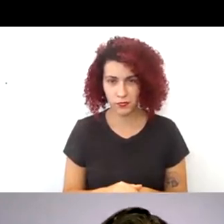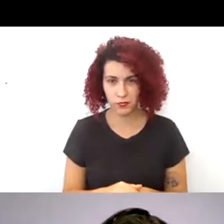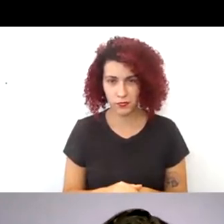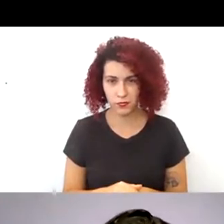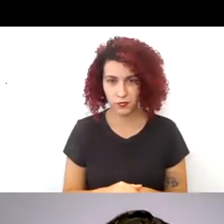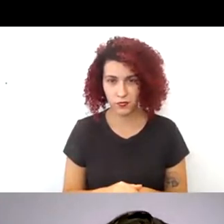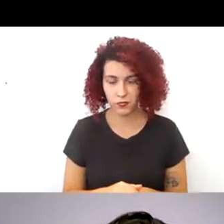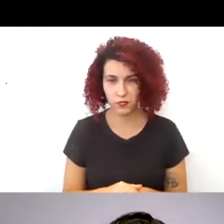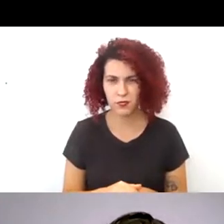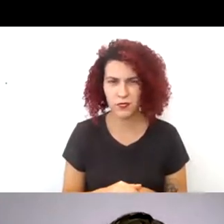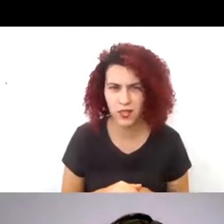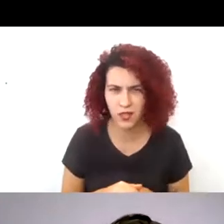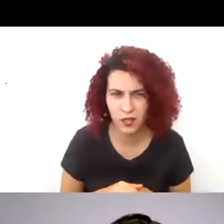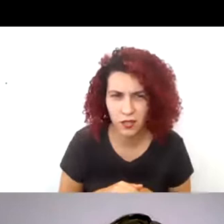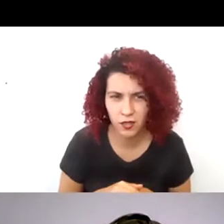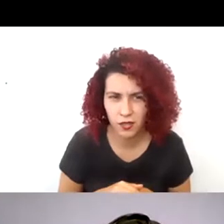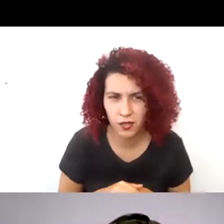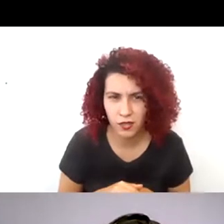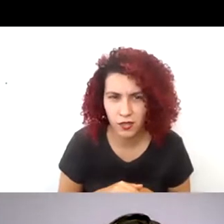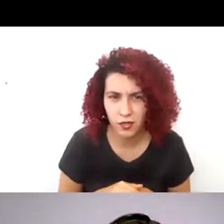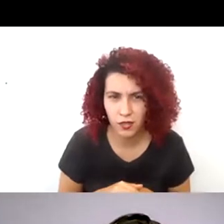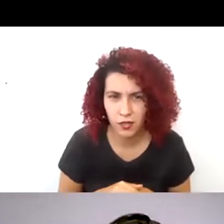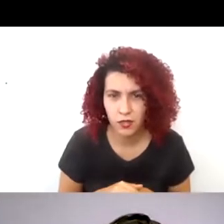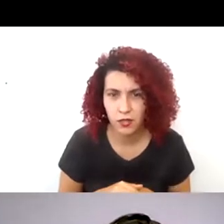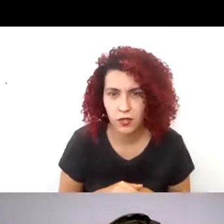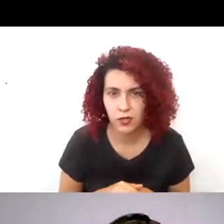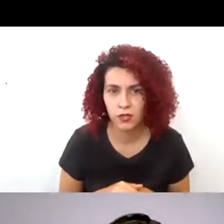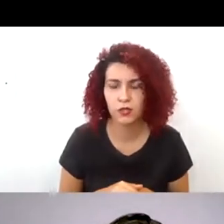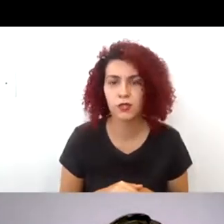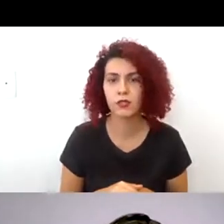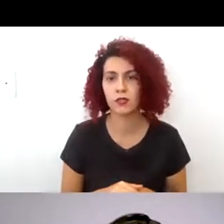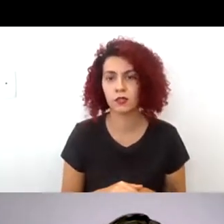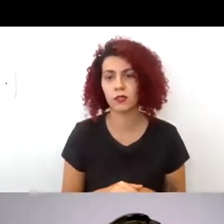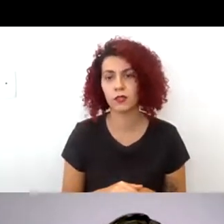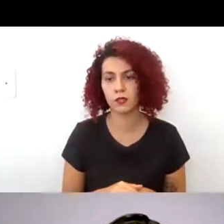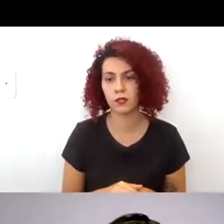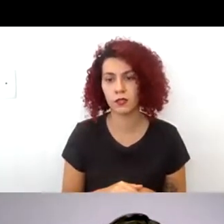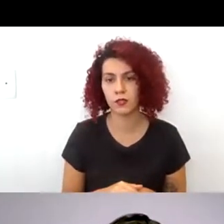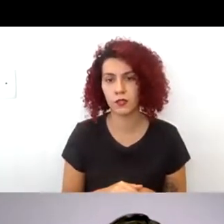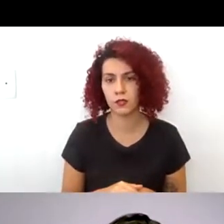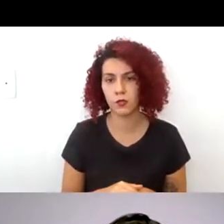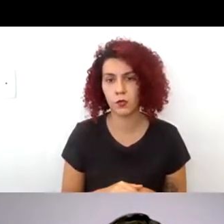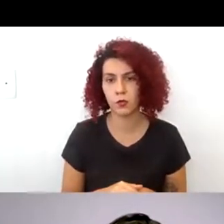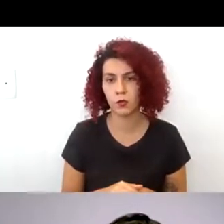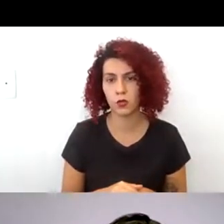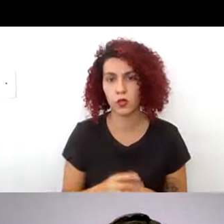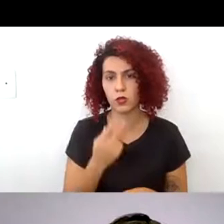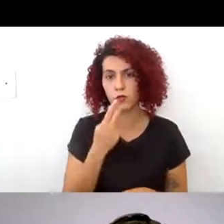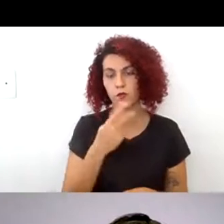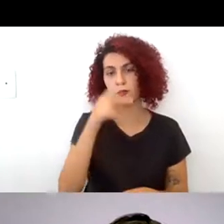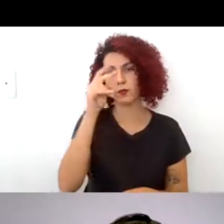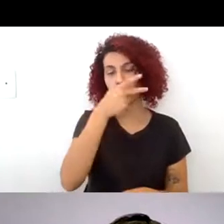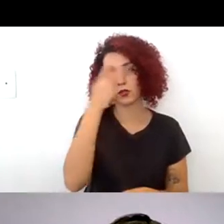representa o Dois de Julho um brasileiro que um brasileiro eu não tô falando de baiano um